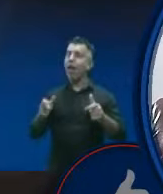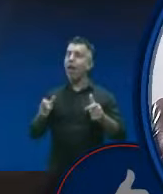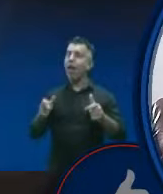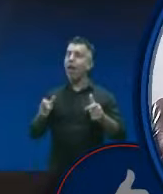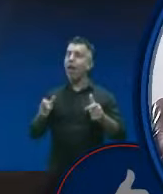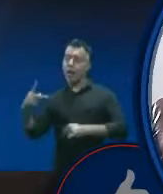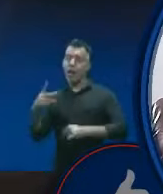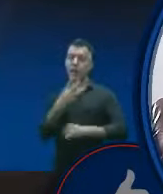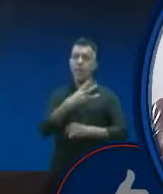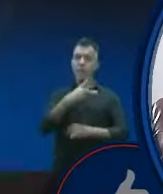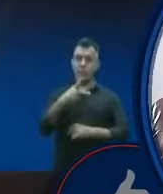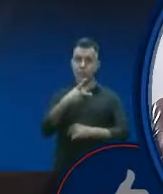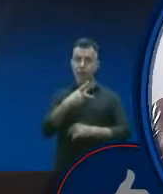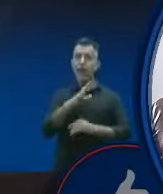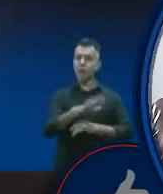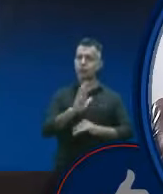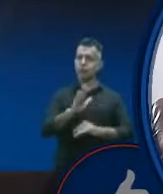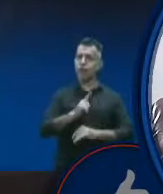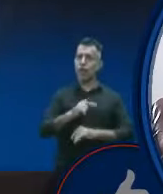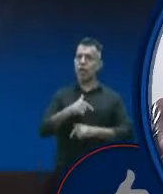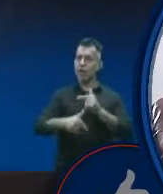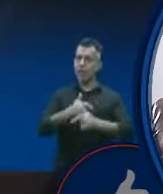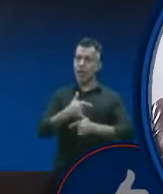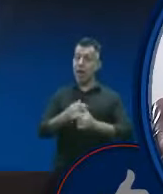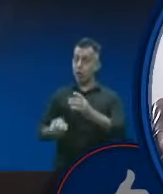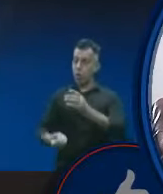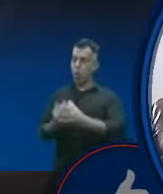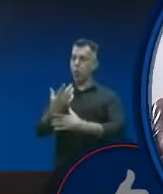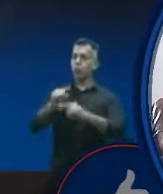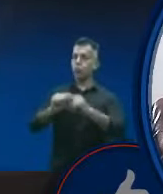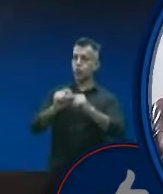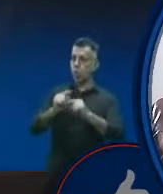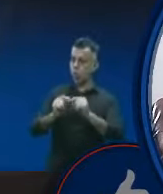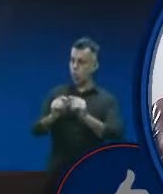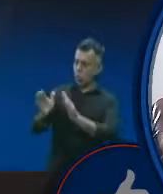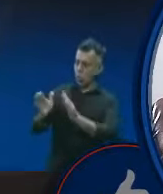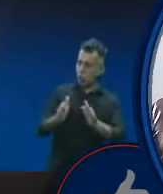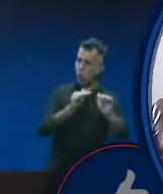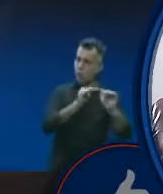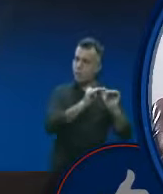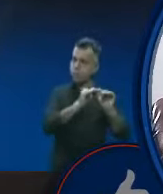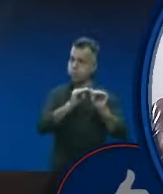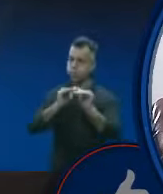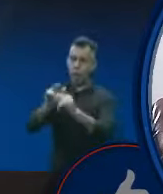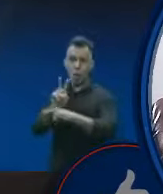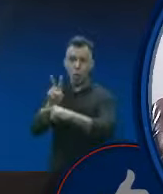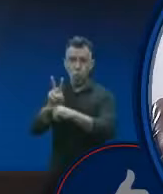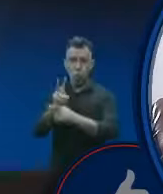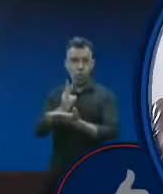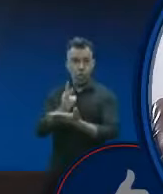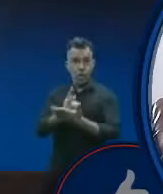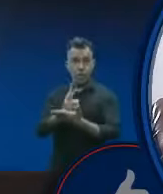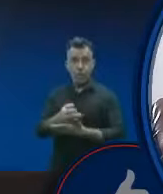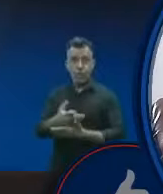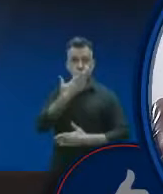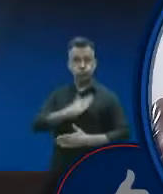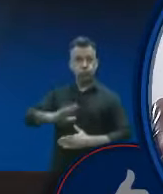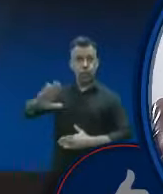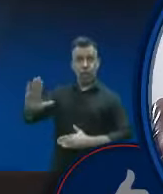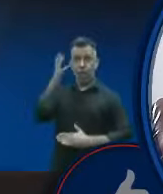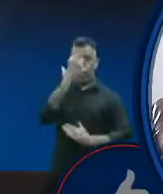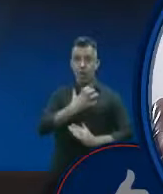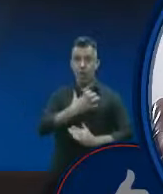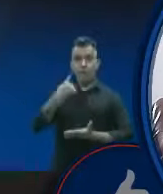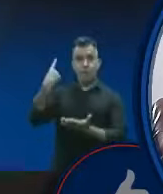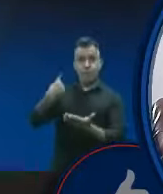em casa. A origem dos produtos e a conformidade dos nossos sellers é um cuidado constante e um compromisso público de operar